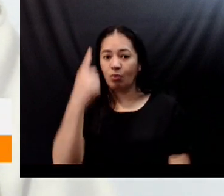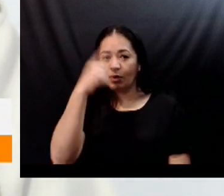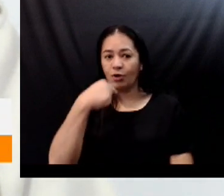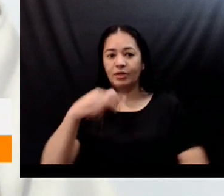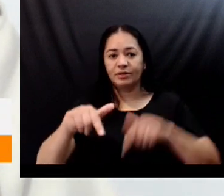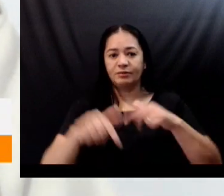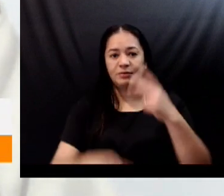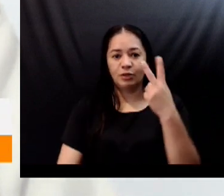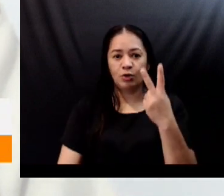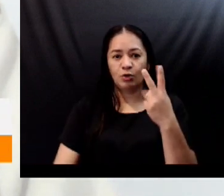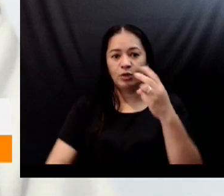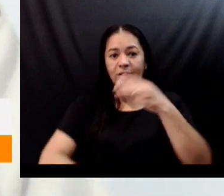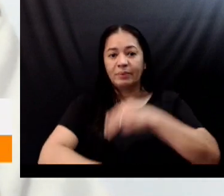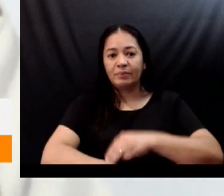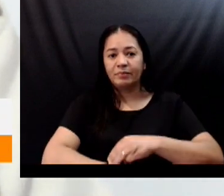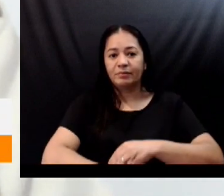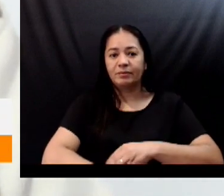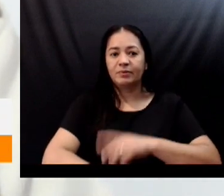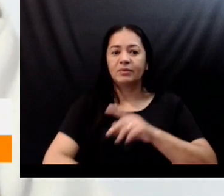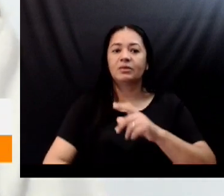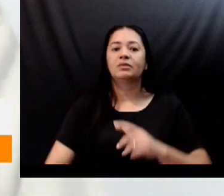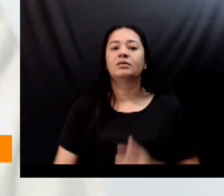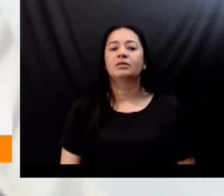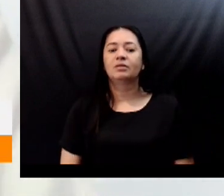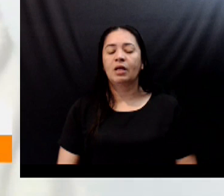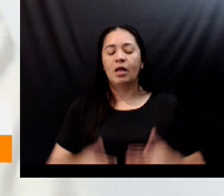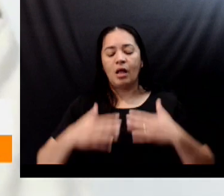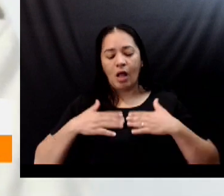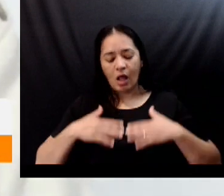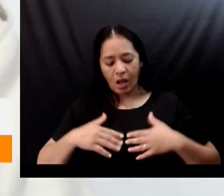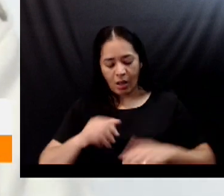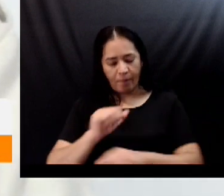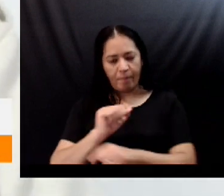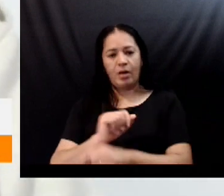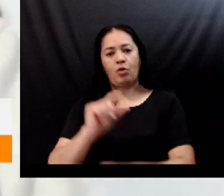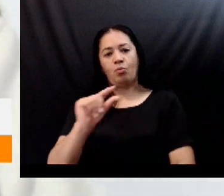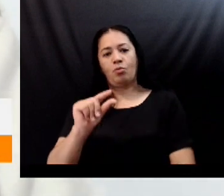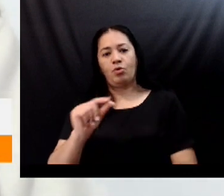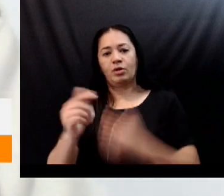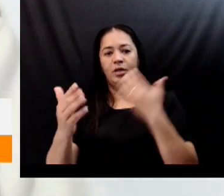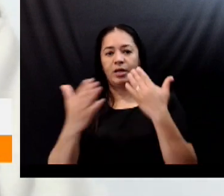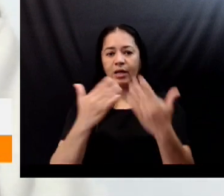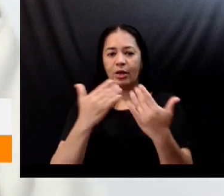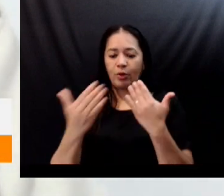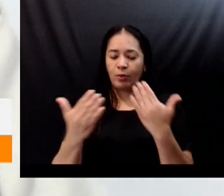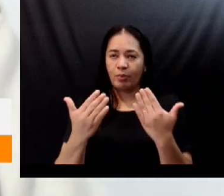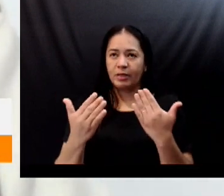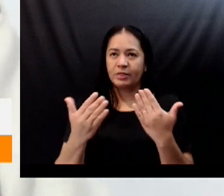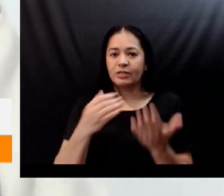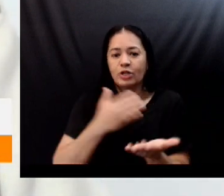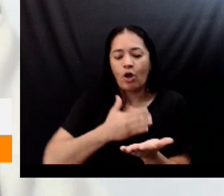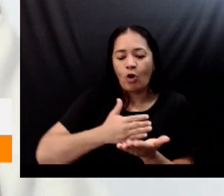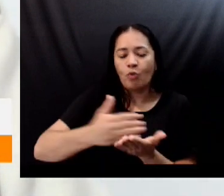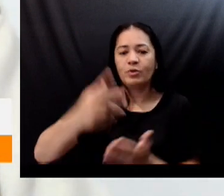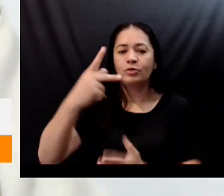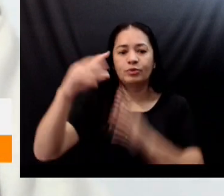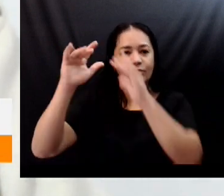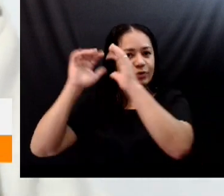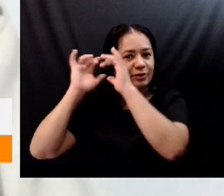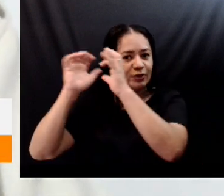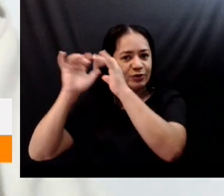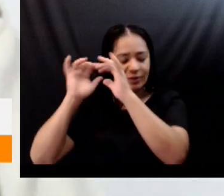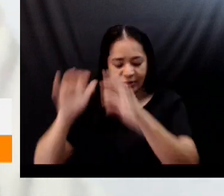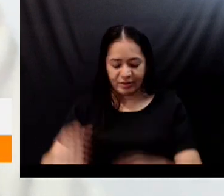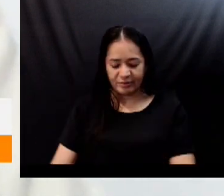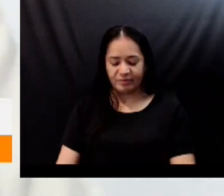minutos tire para relaxar, para pausar. É como se você estivesse reiniciando o seu cérebro, né? Então, eu gosto